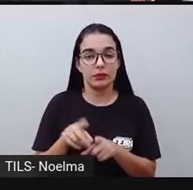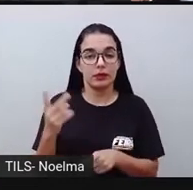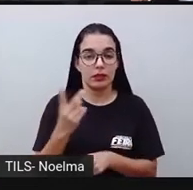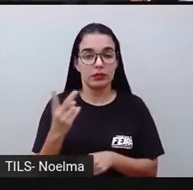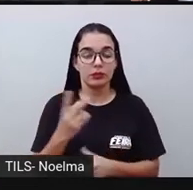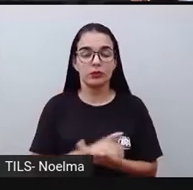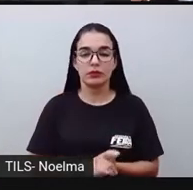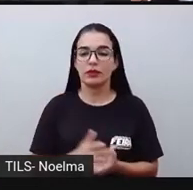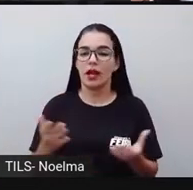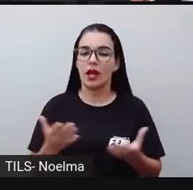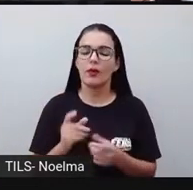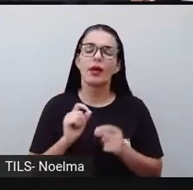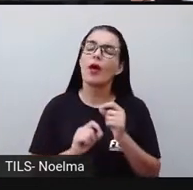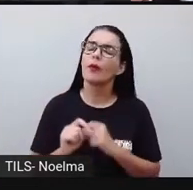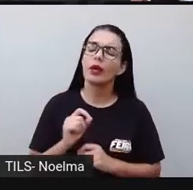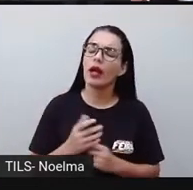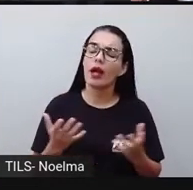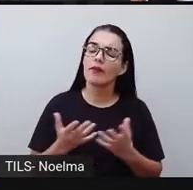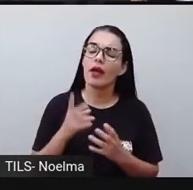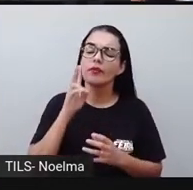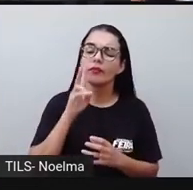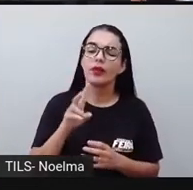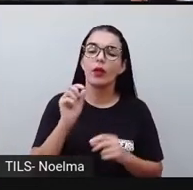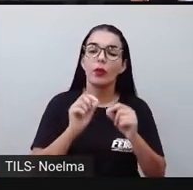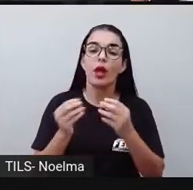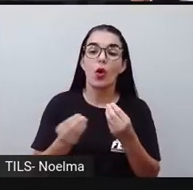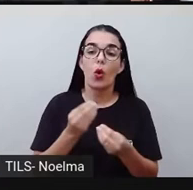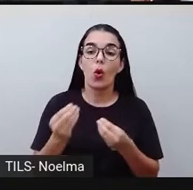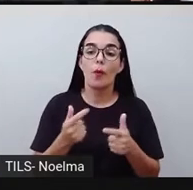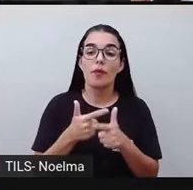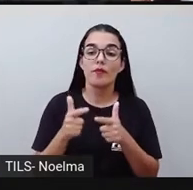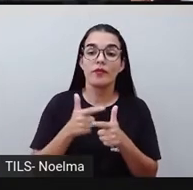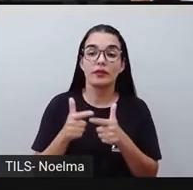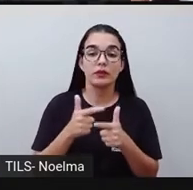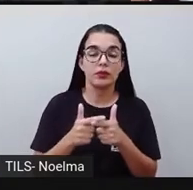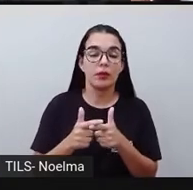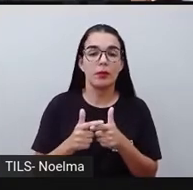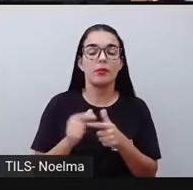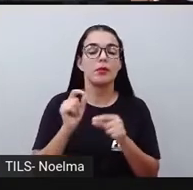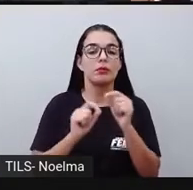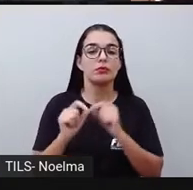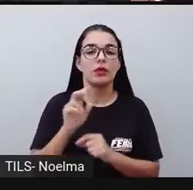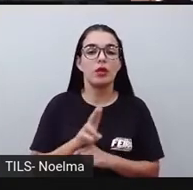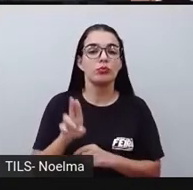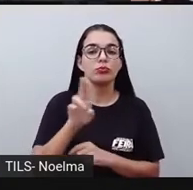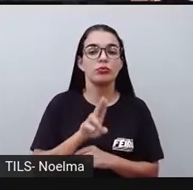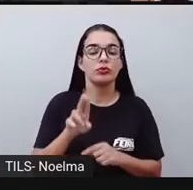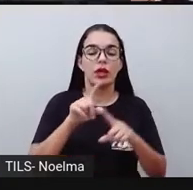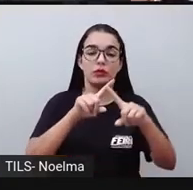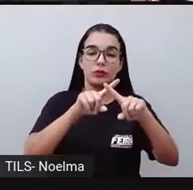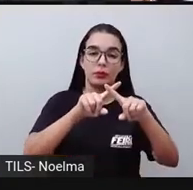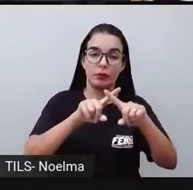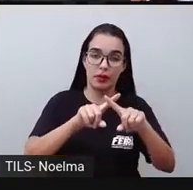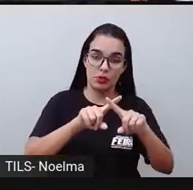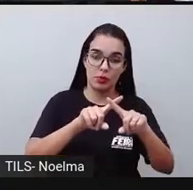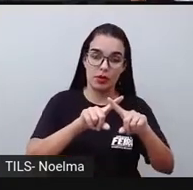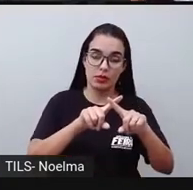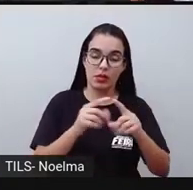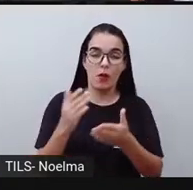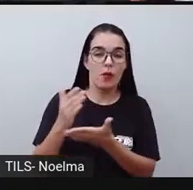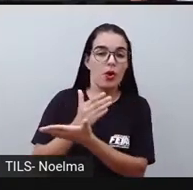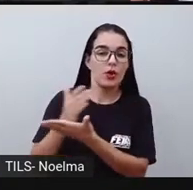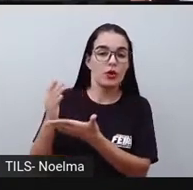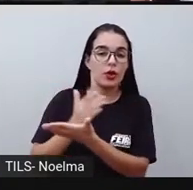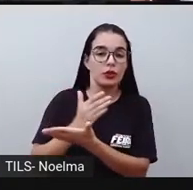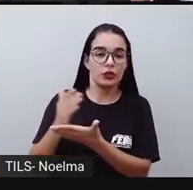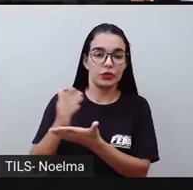gente vai observar de que forma nós podemos resolver situações, problemas utilizando as operações da